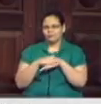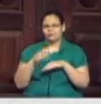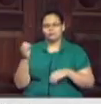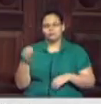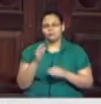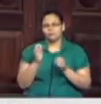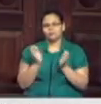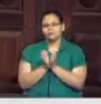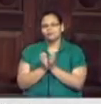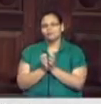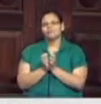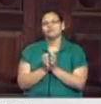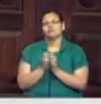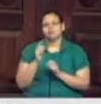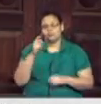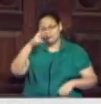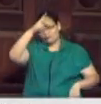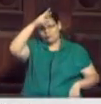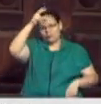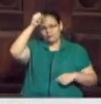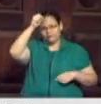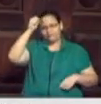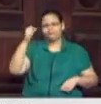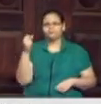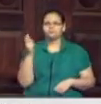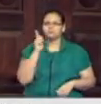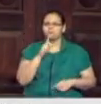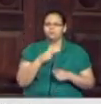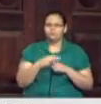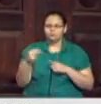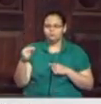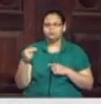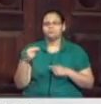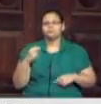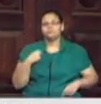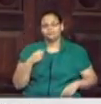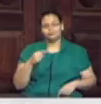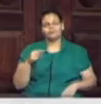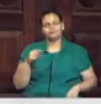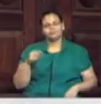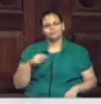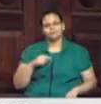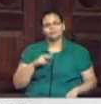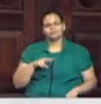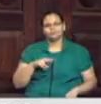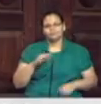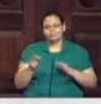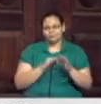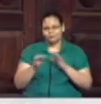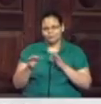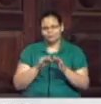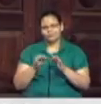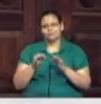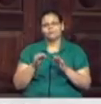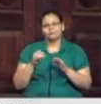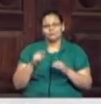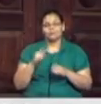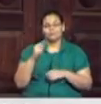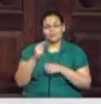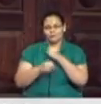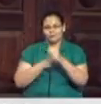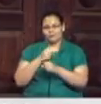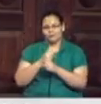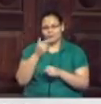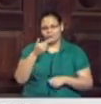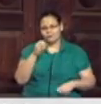equipes, o prefeito eleito e as futuras equipes, porque não é possível que se planeje a rede de educação do Estado para 2017,